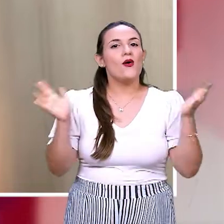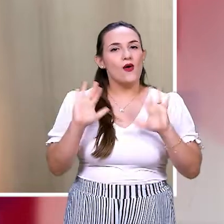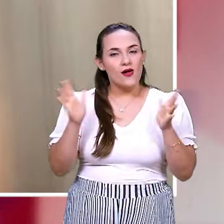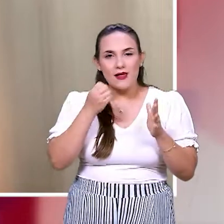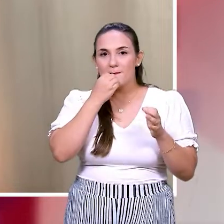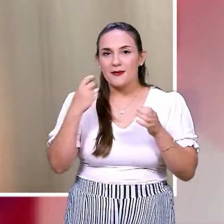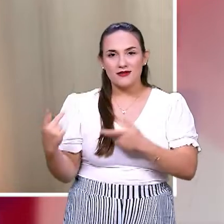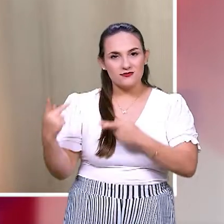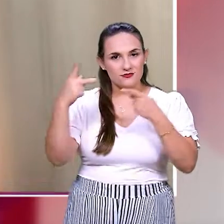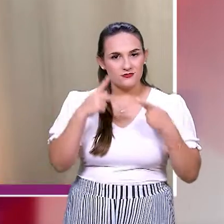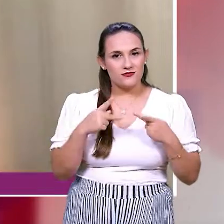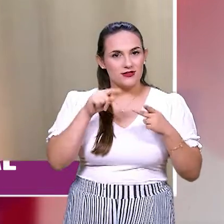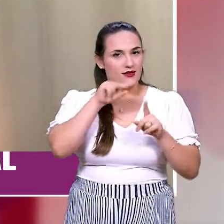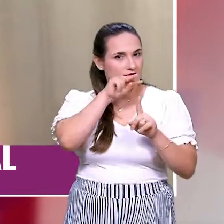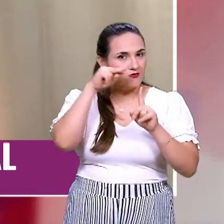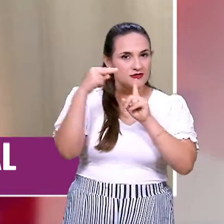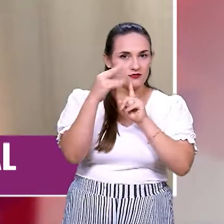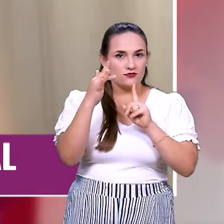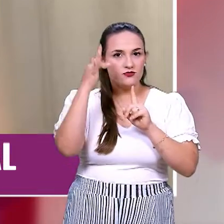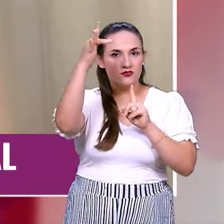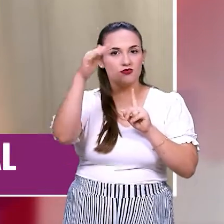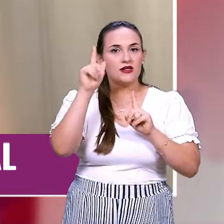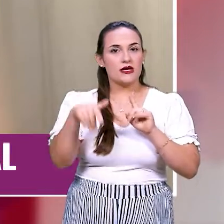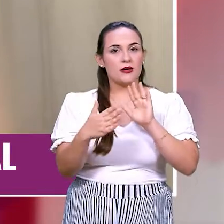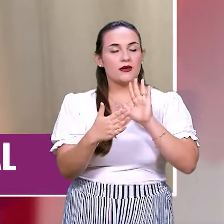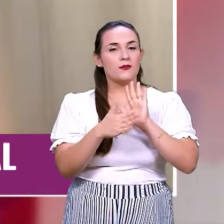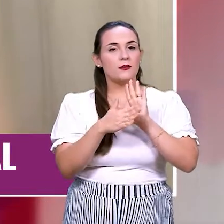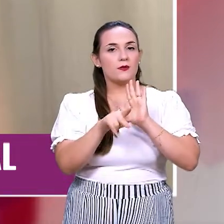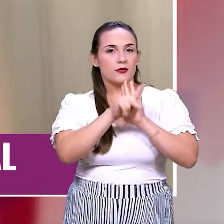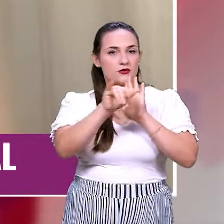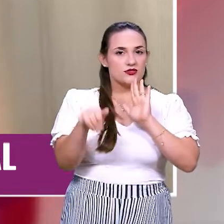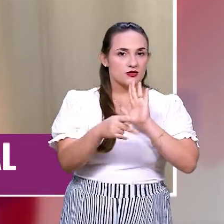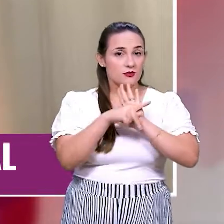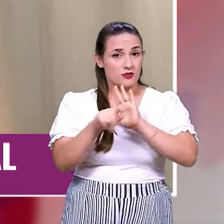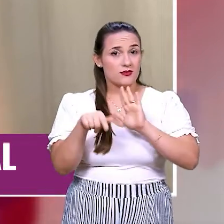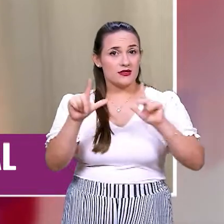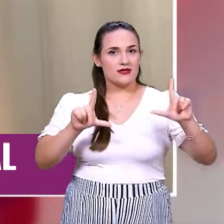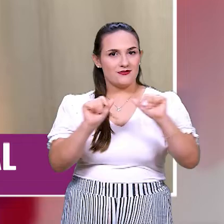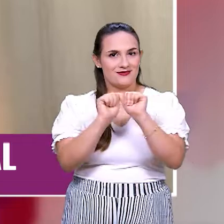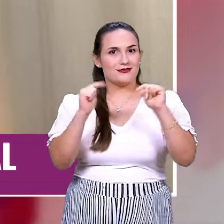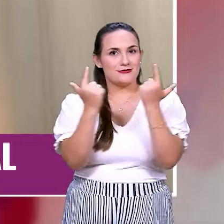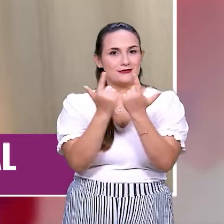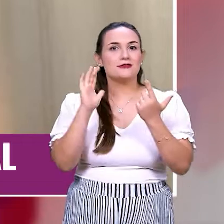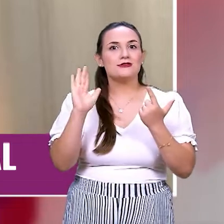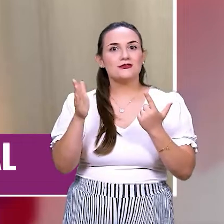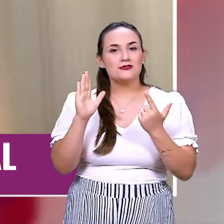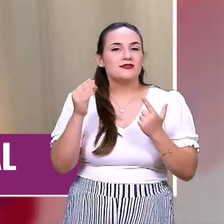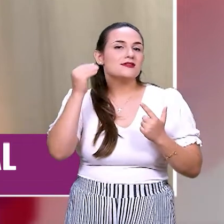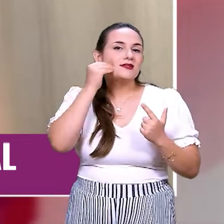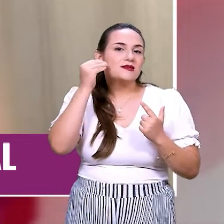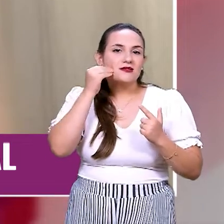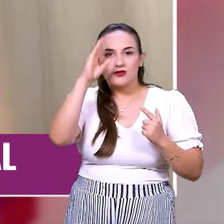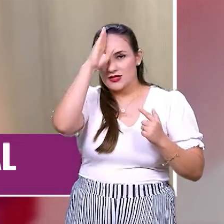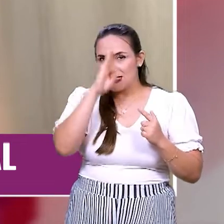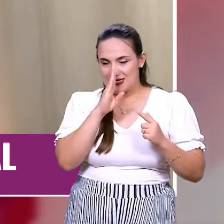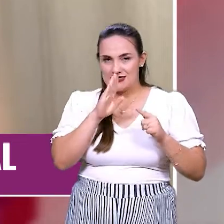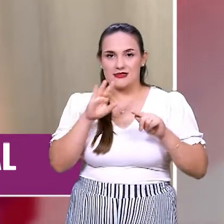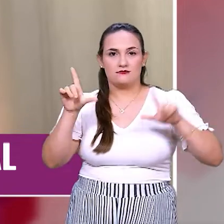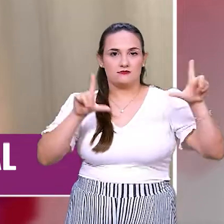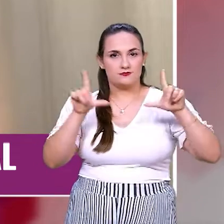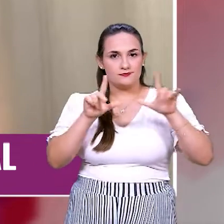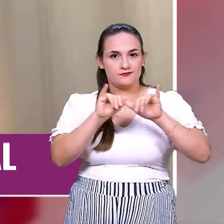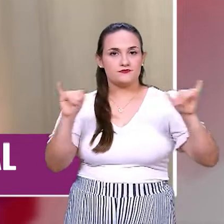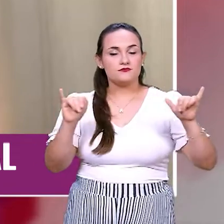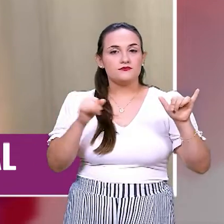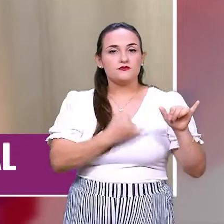Olá, seja muito bem-vindo ao Perspectiva, programa da TV Assembleia, já operando em caráter experimental na TV